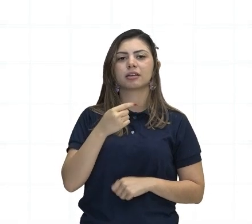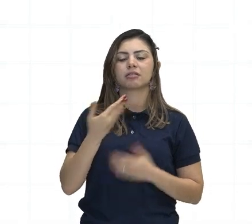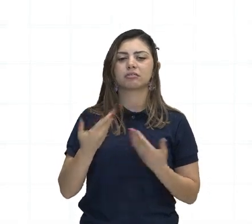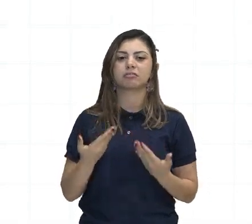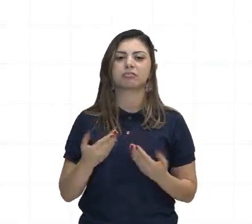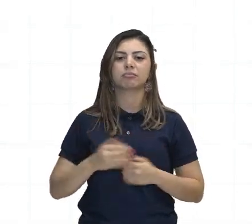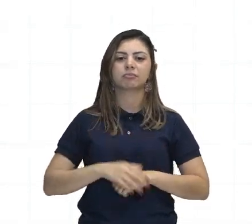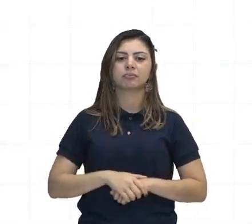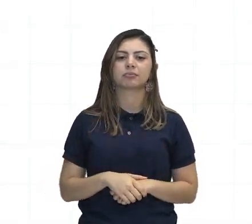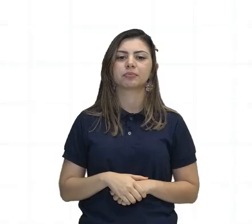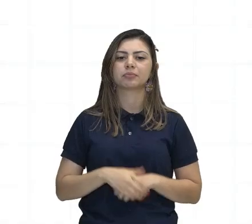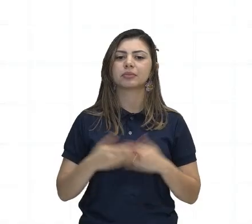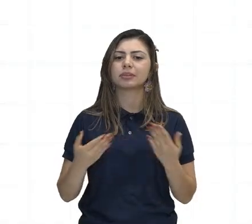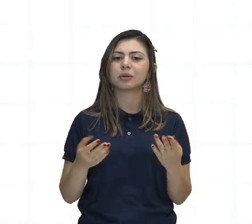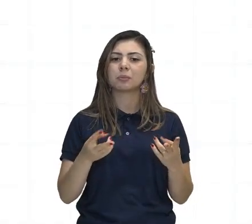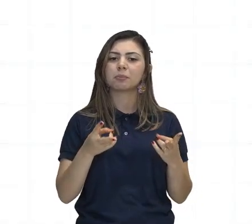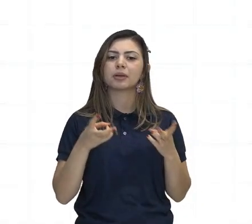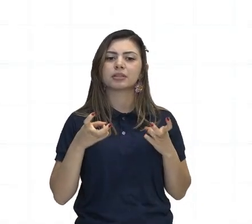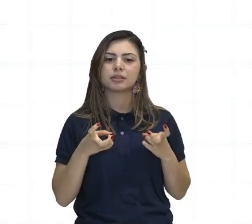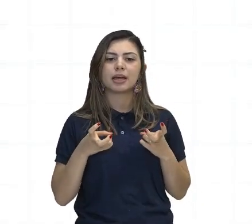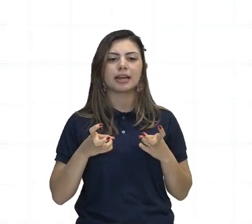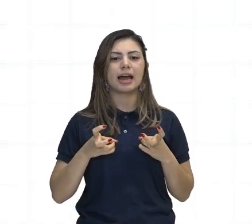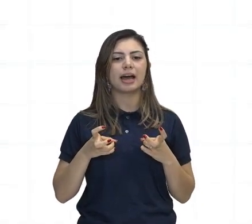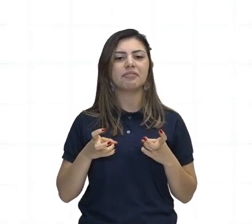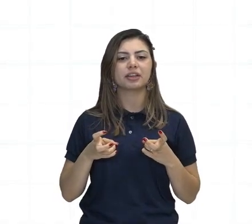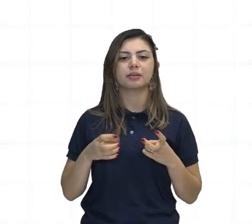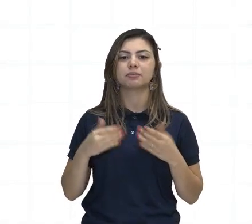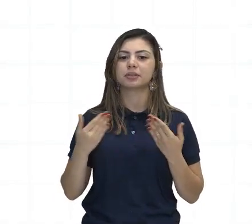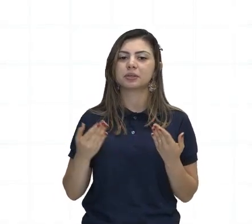carro. Podem haver, né, no caso,